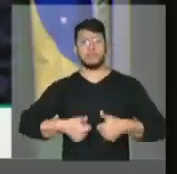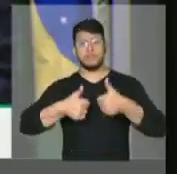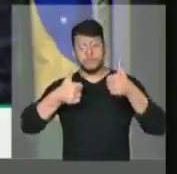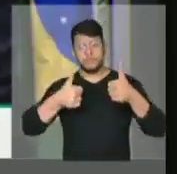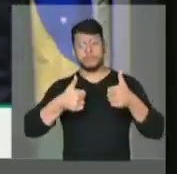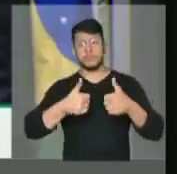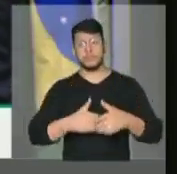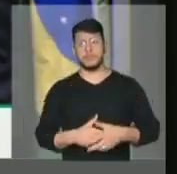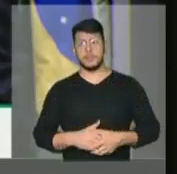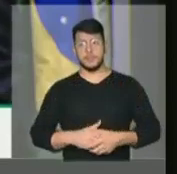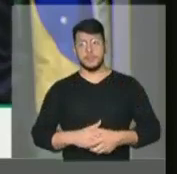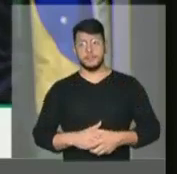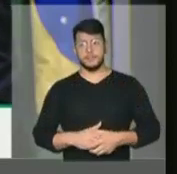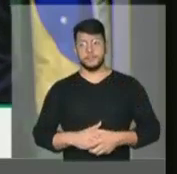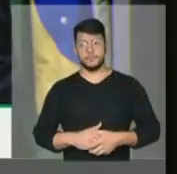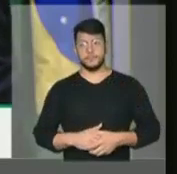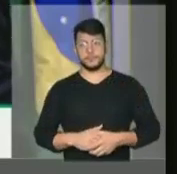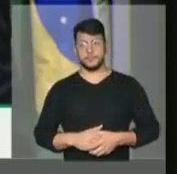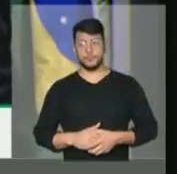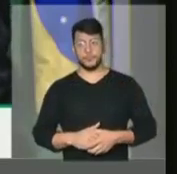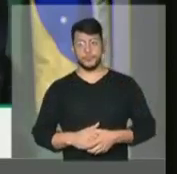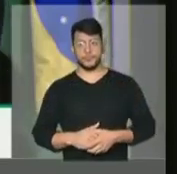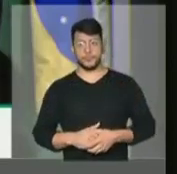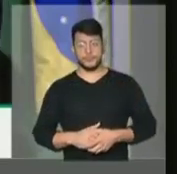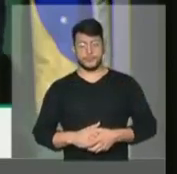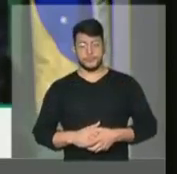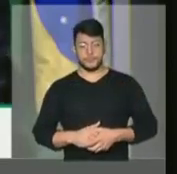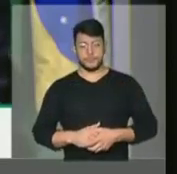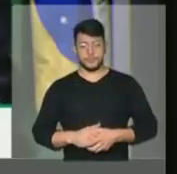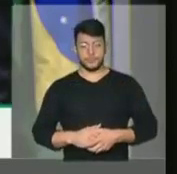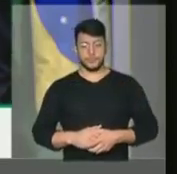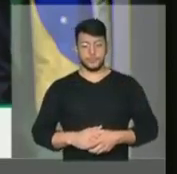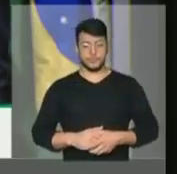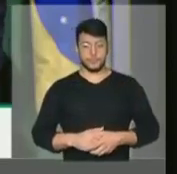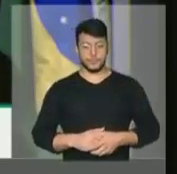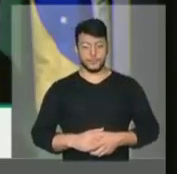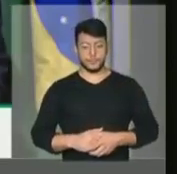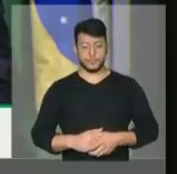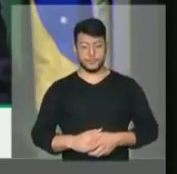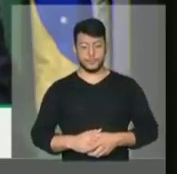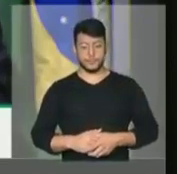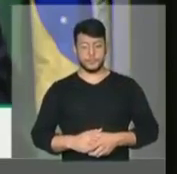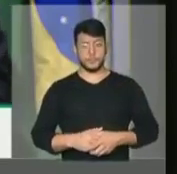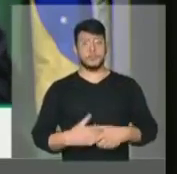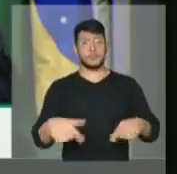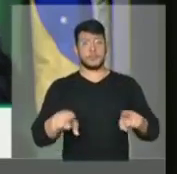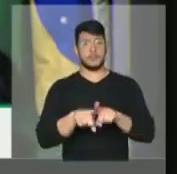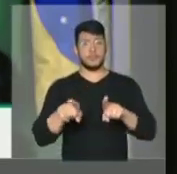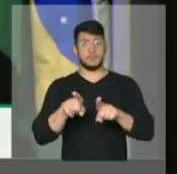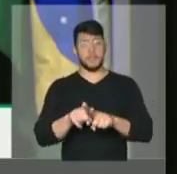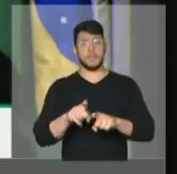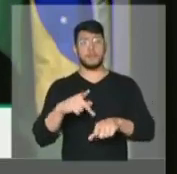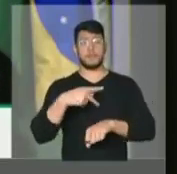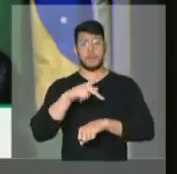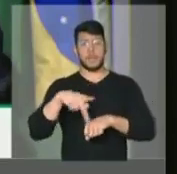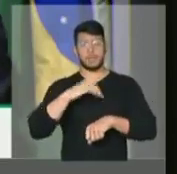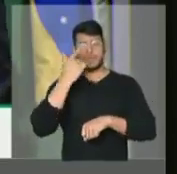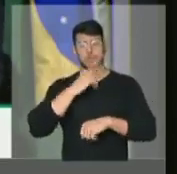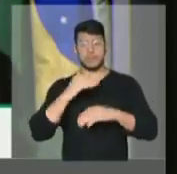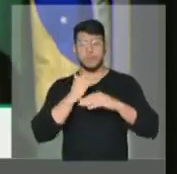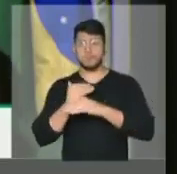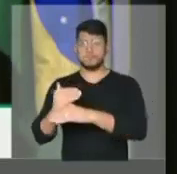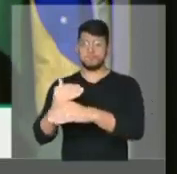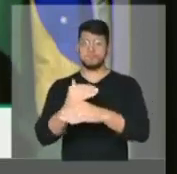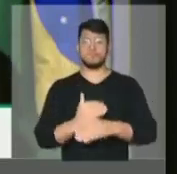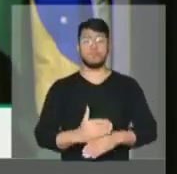conseguir ter, de fato, um crescimento sustentável e com a maior igualdade entre as pessoas. Mas ouço,